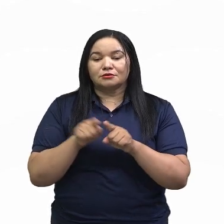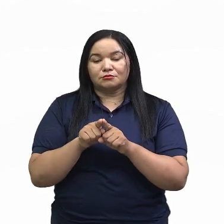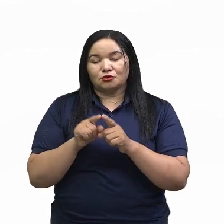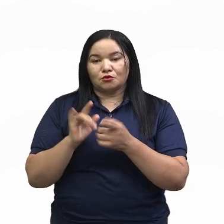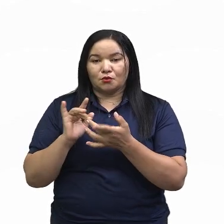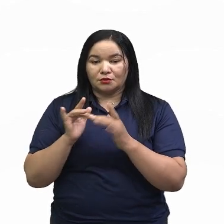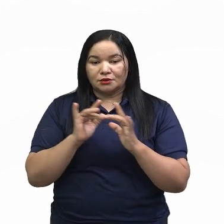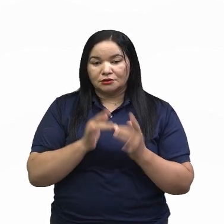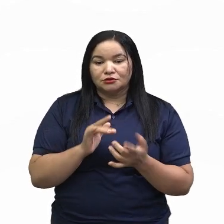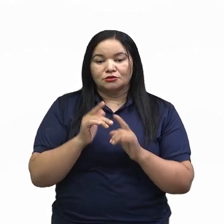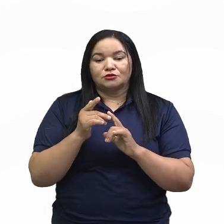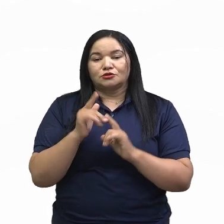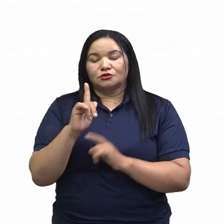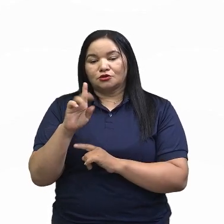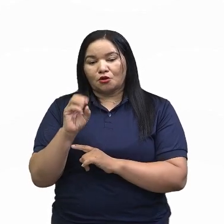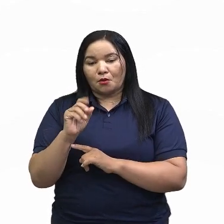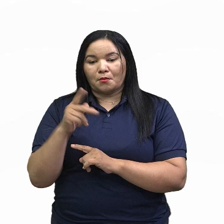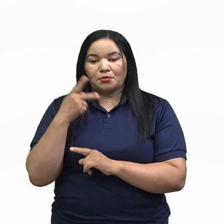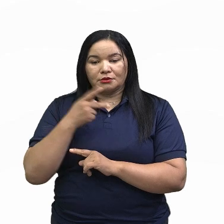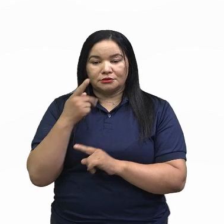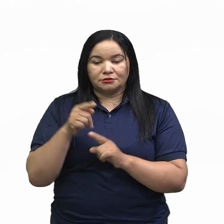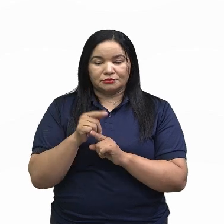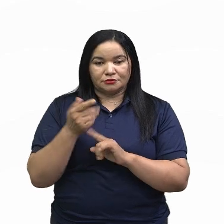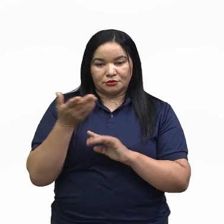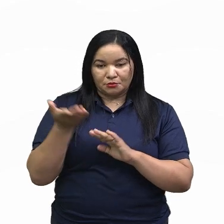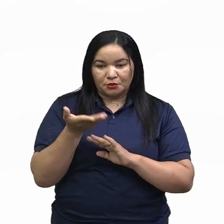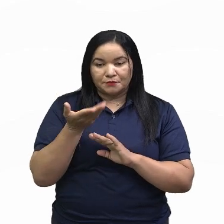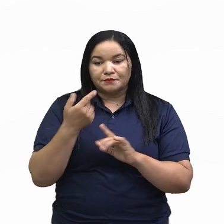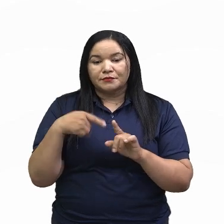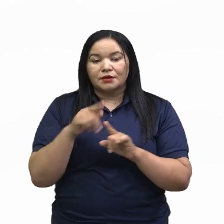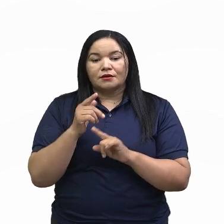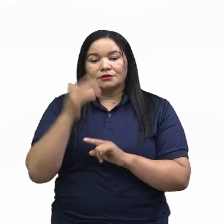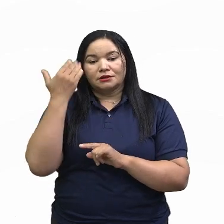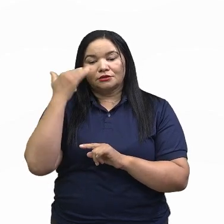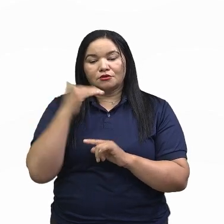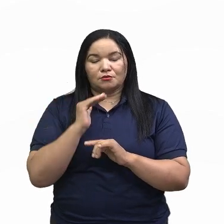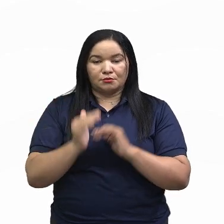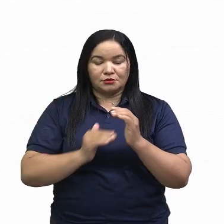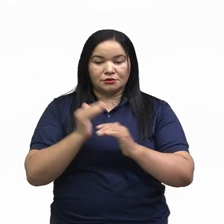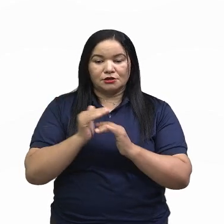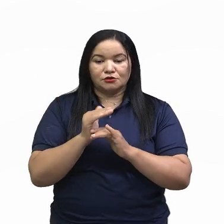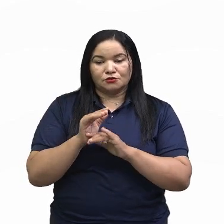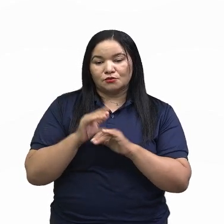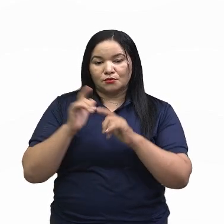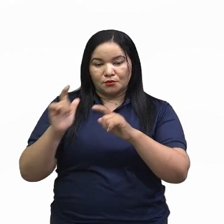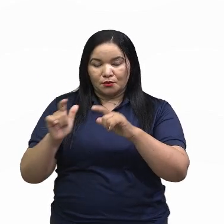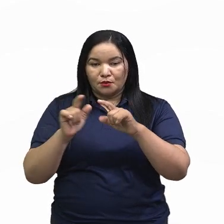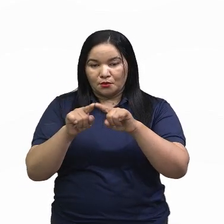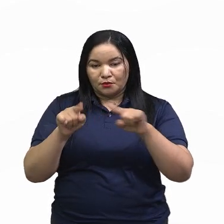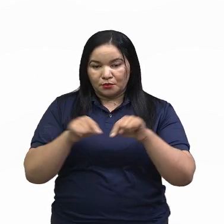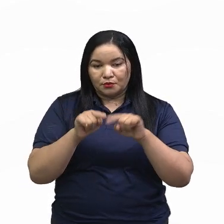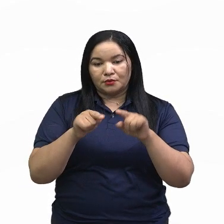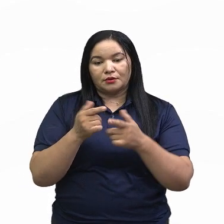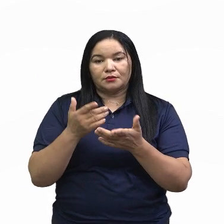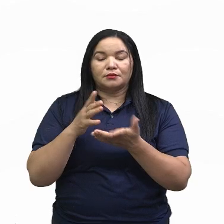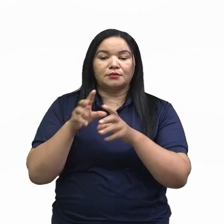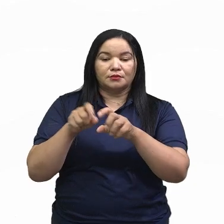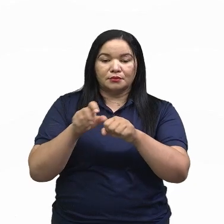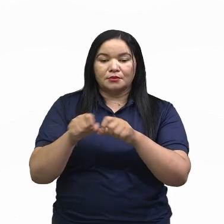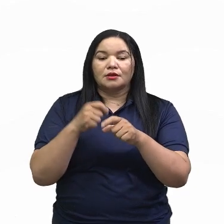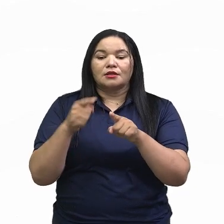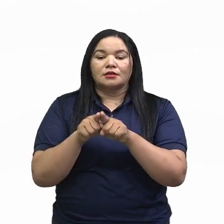no contexto geopolítico contemporâneo. Compreensão dos processos de ocupação e formação de